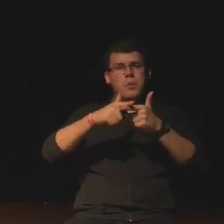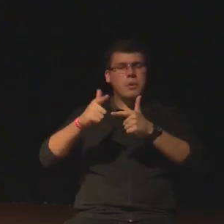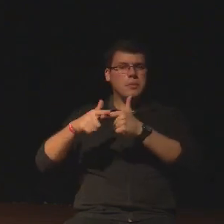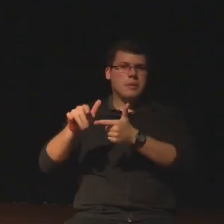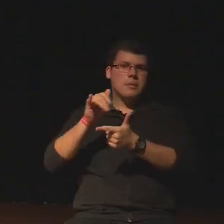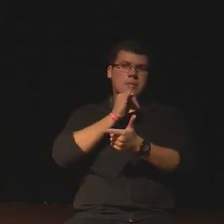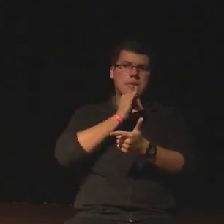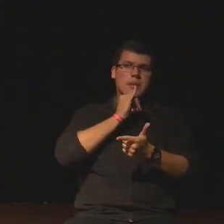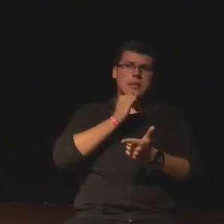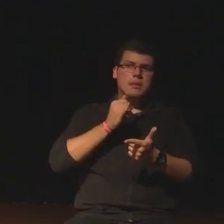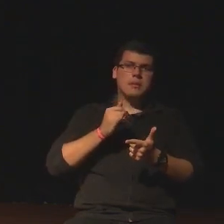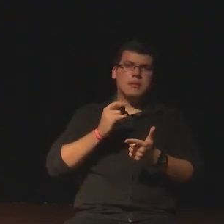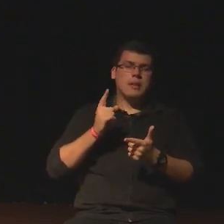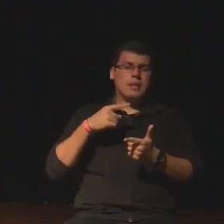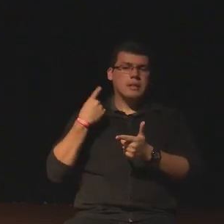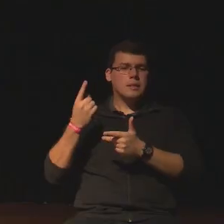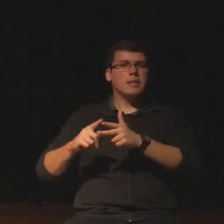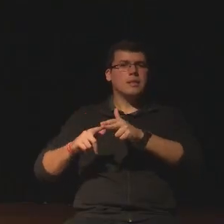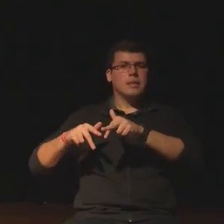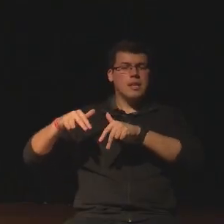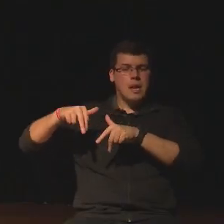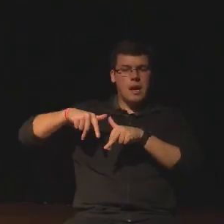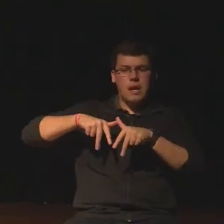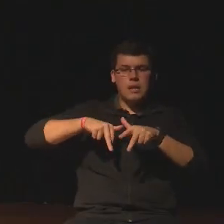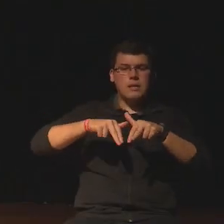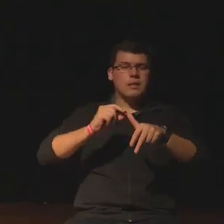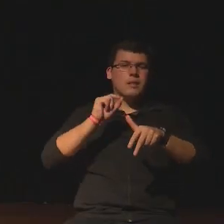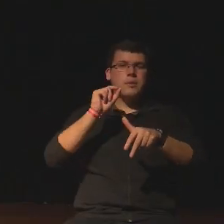exemplo, para nós que andamos, é